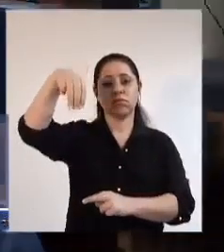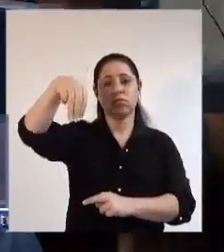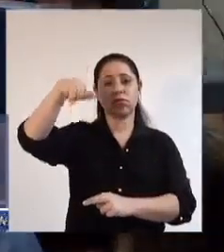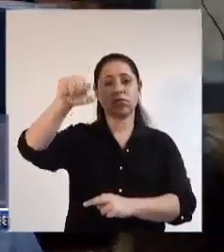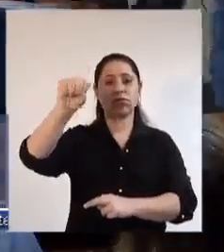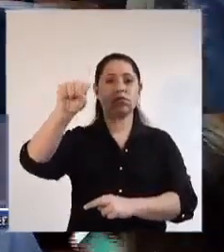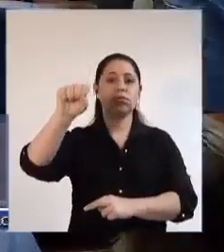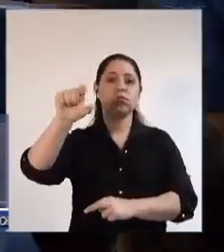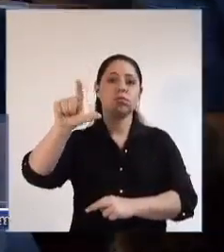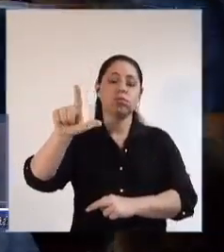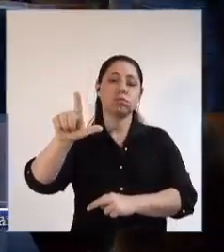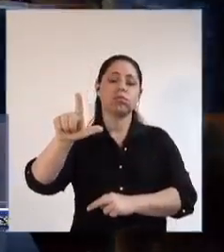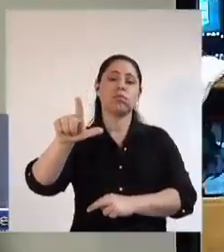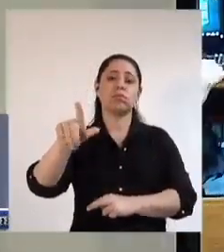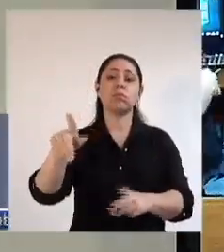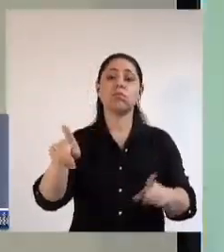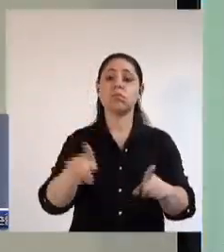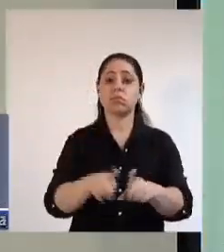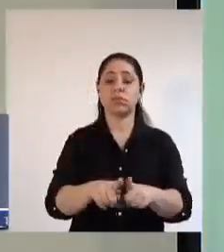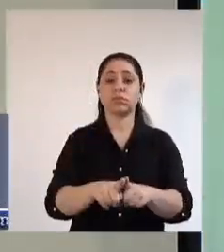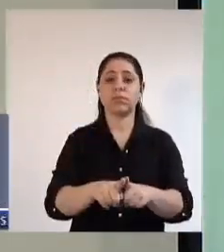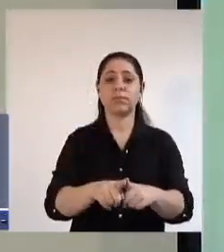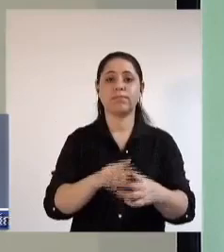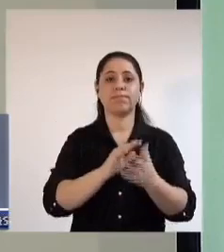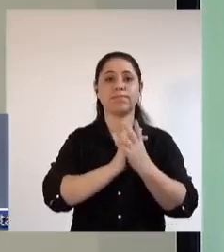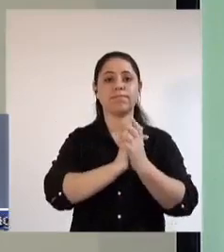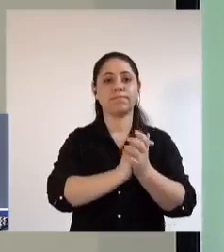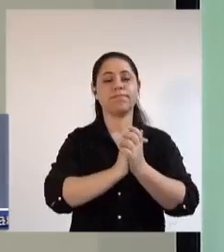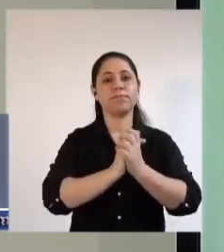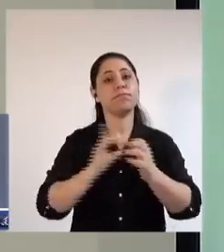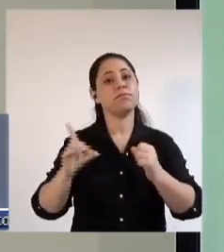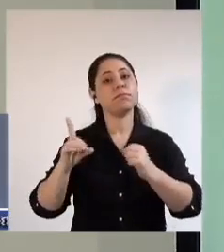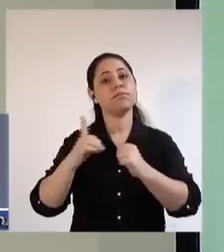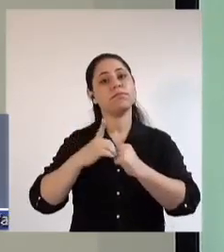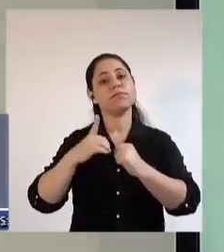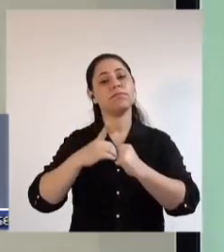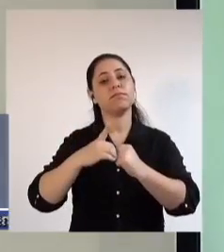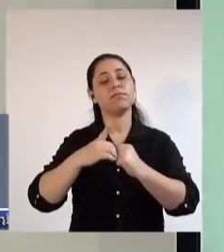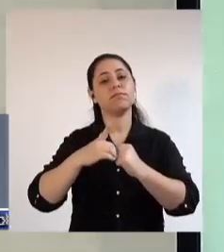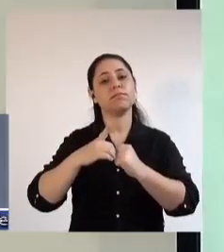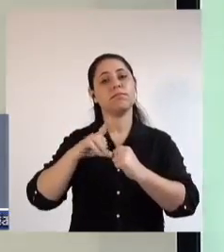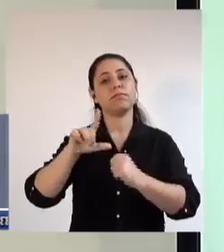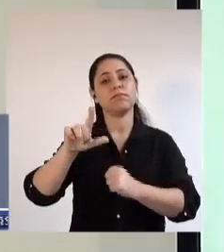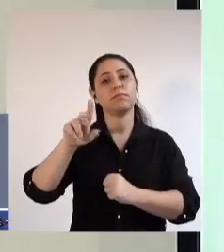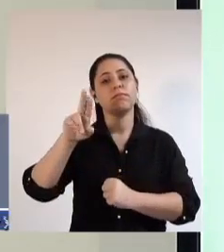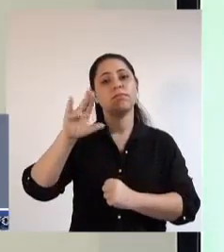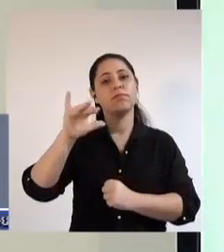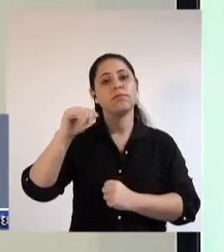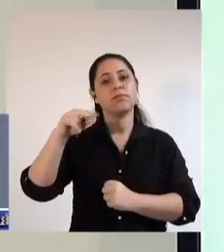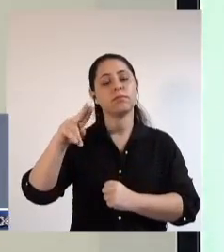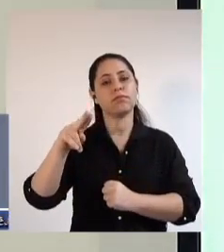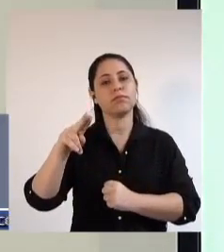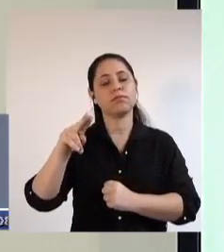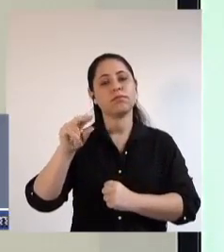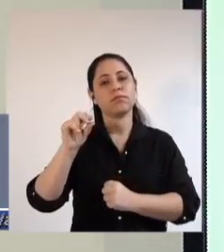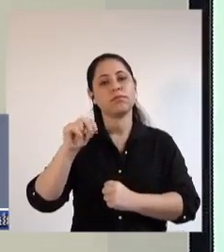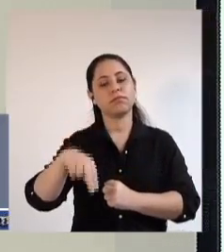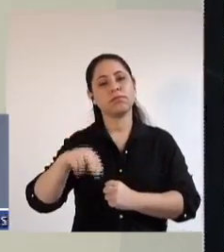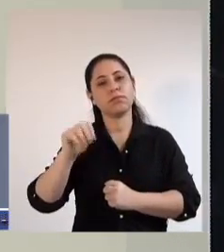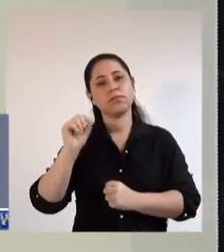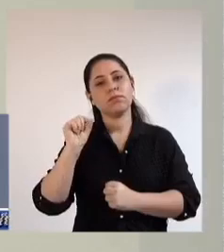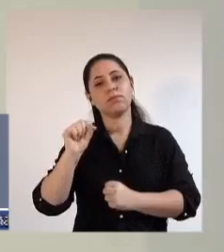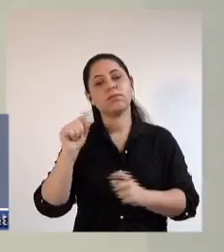também gostaria de cumprimentar o doutor luciano nosso promotor estava e também o